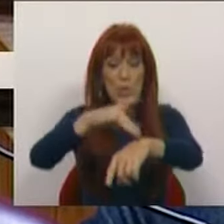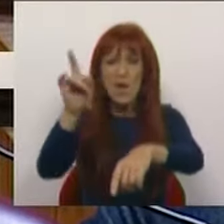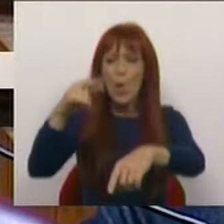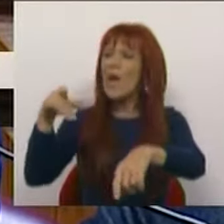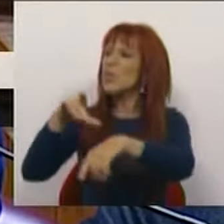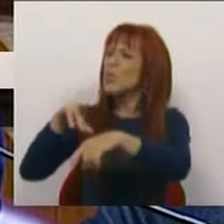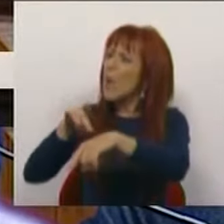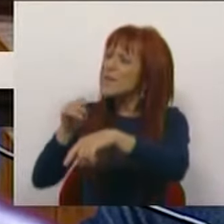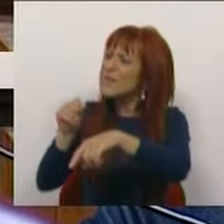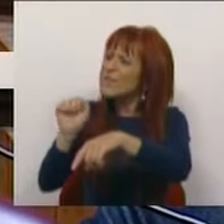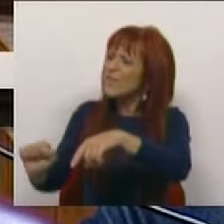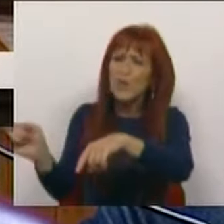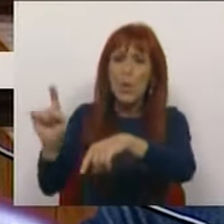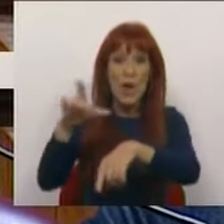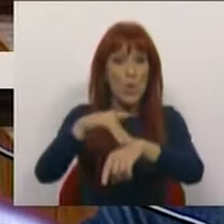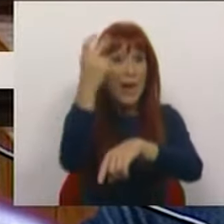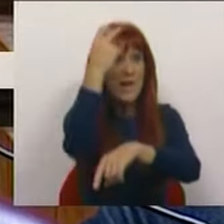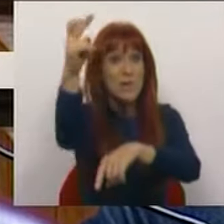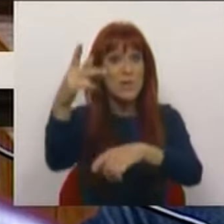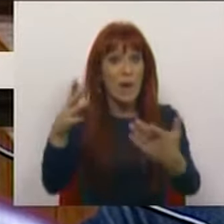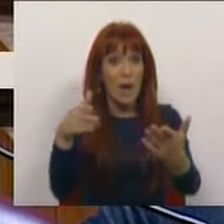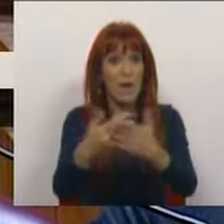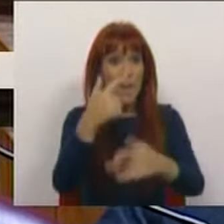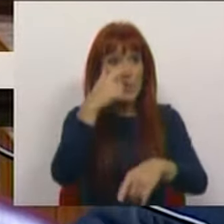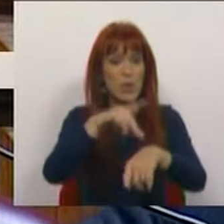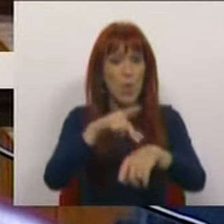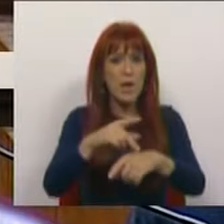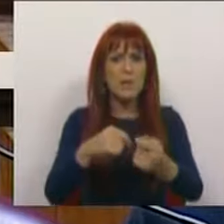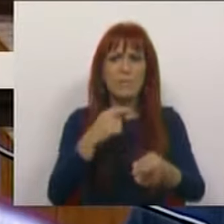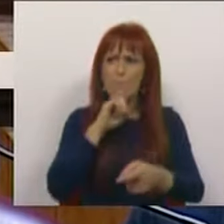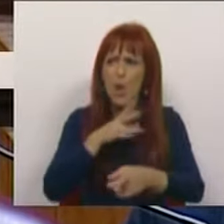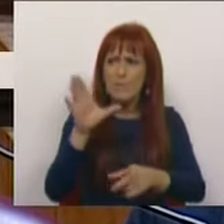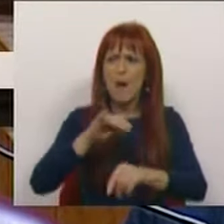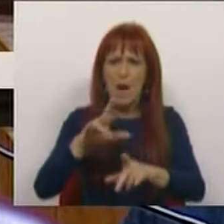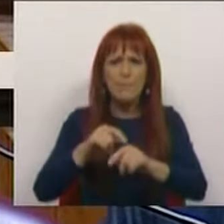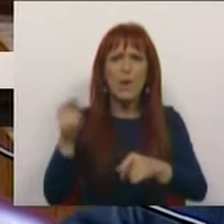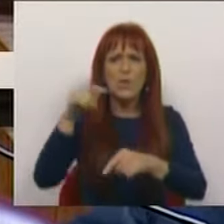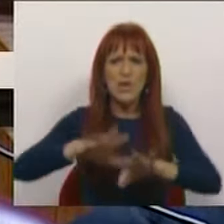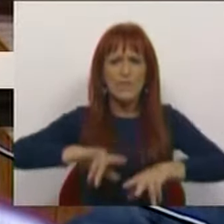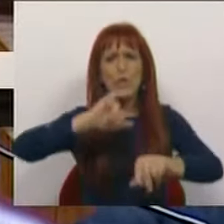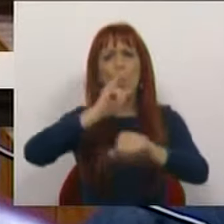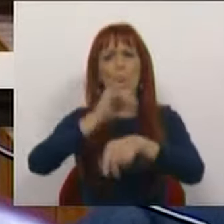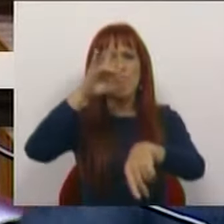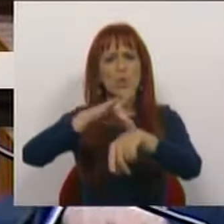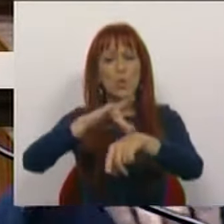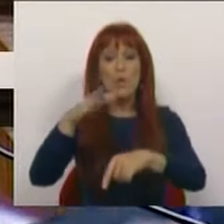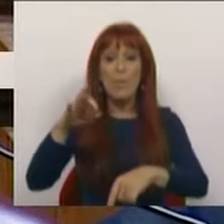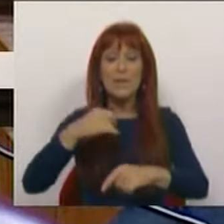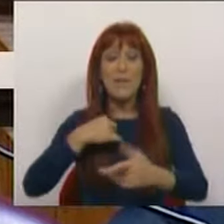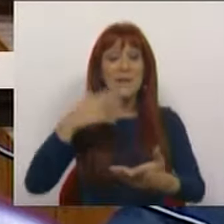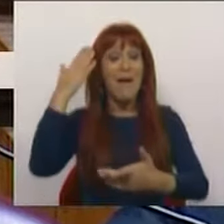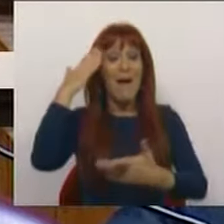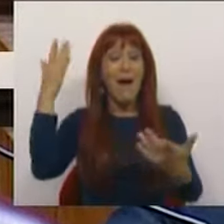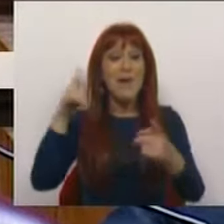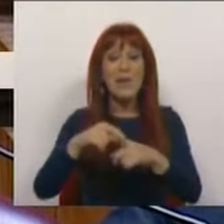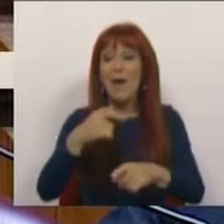na doença. Porque as doenças crónicas tornam o doente mais suscetível de desenvolver outras doenças, o PCP